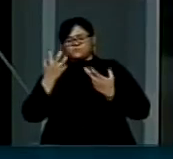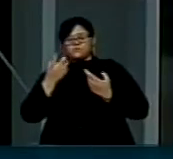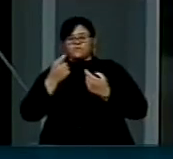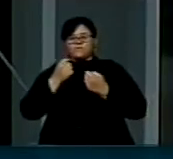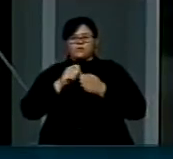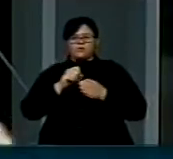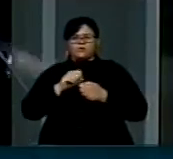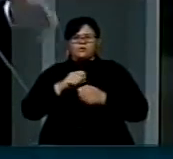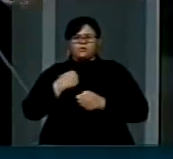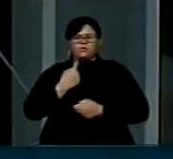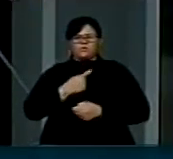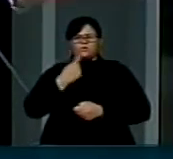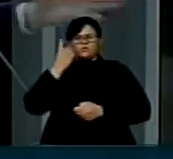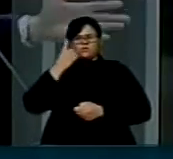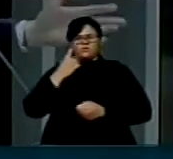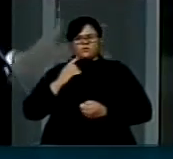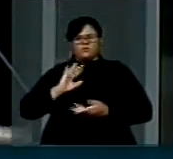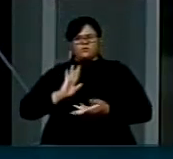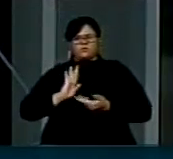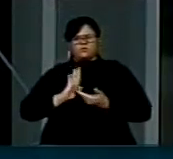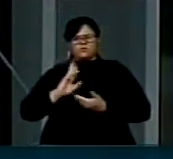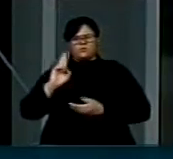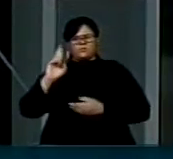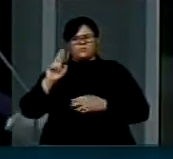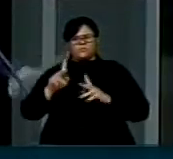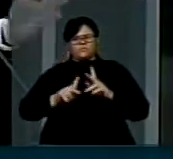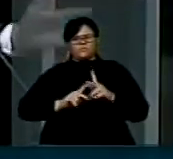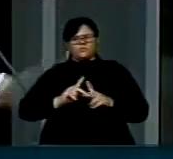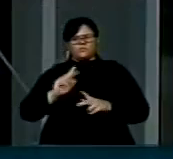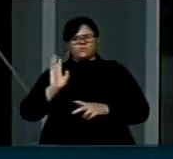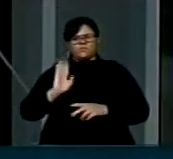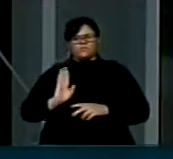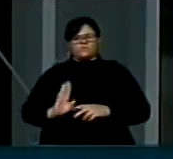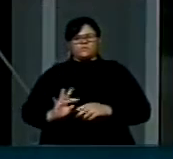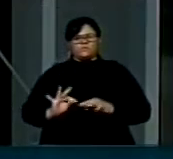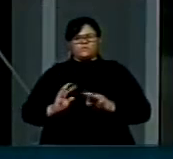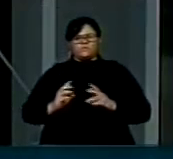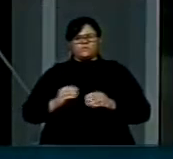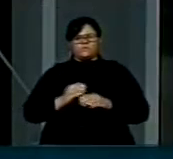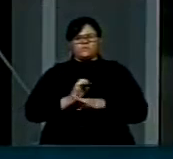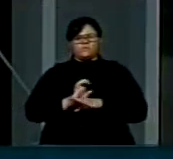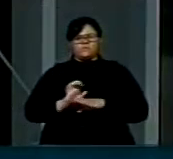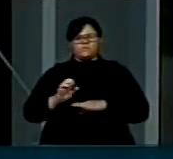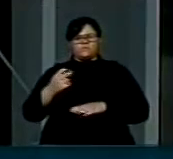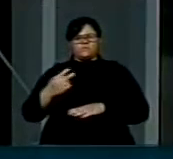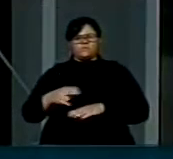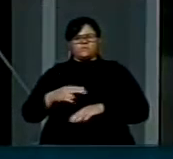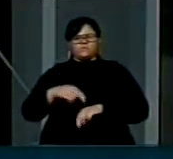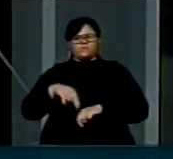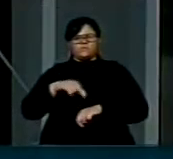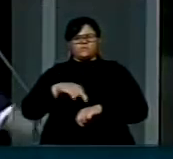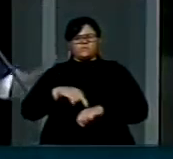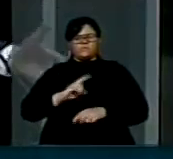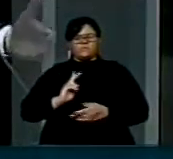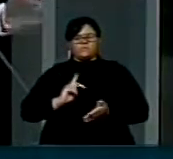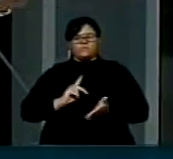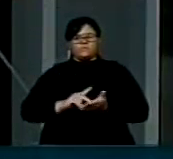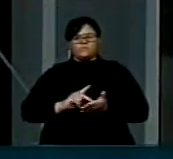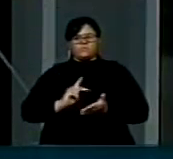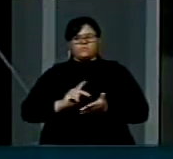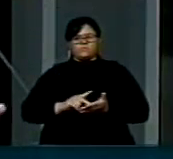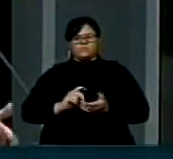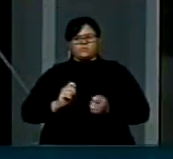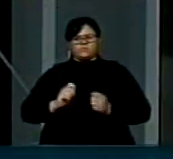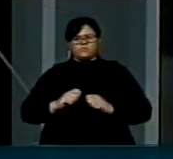casa, representantes do povo brasileiro em todos os estados dessa nação, realmente